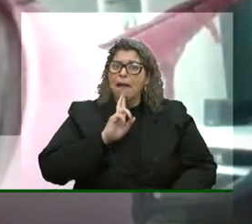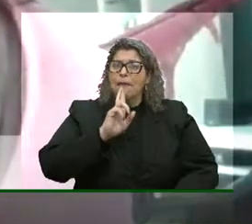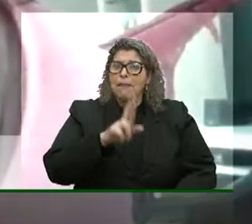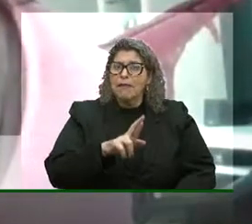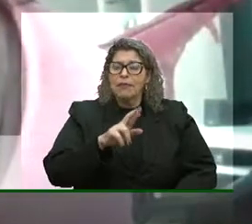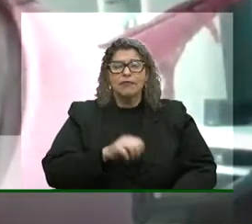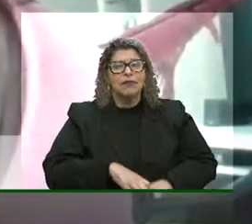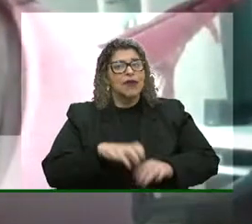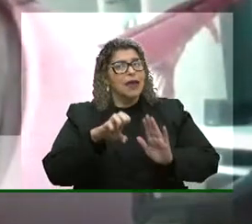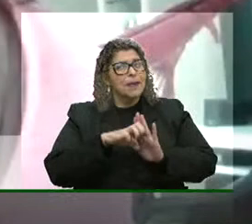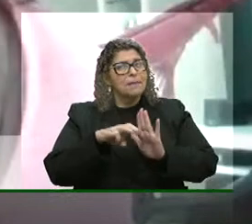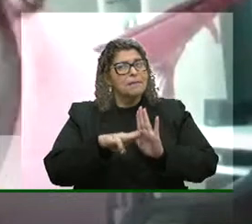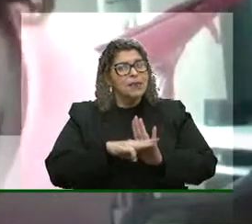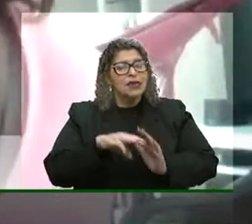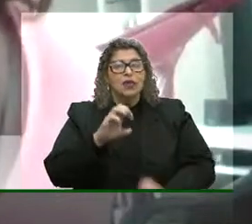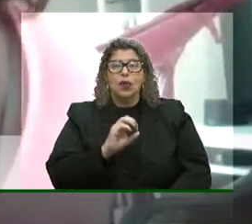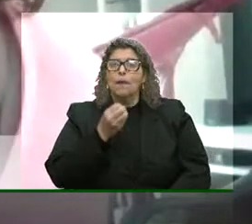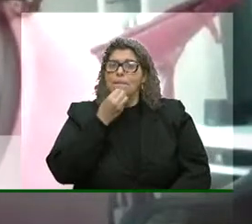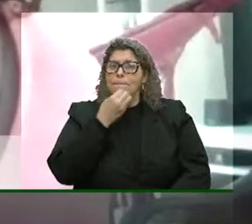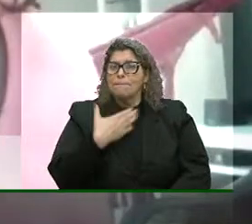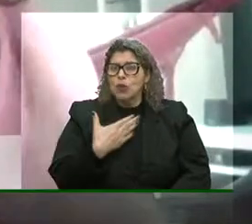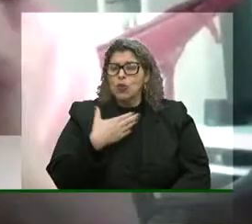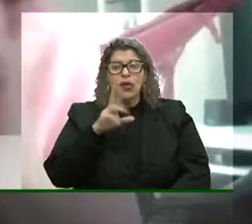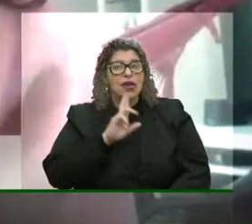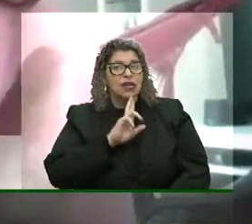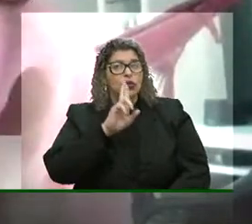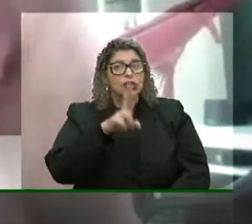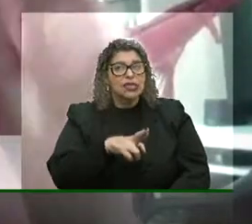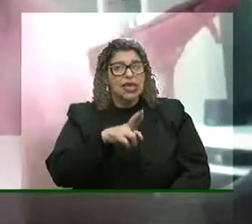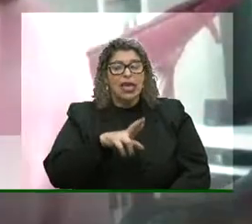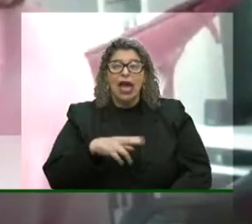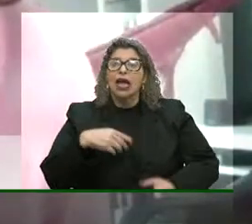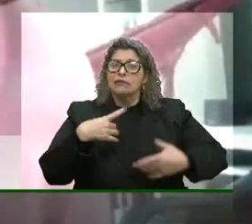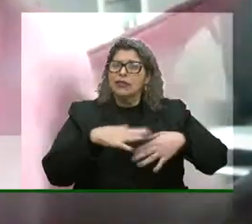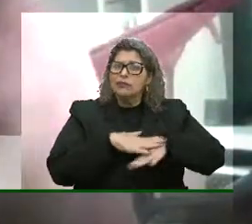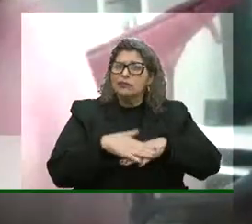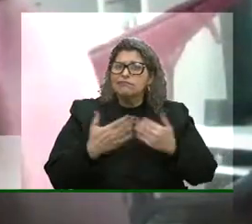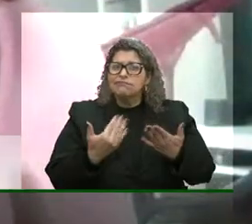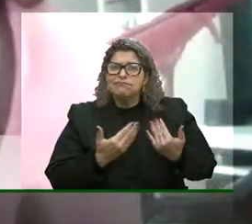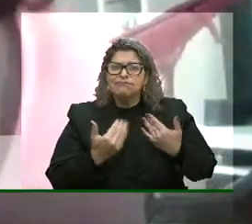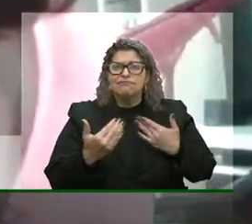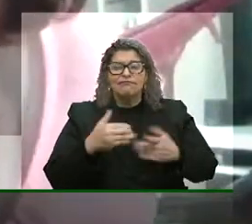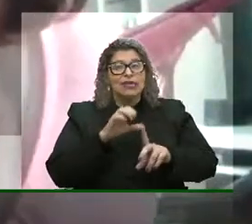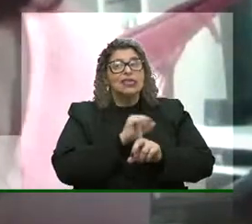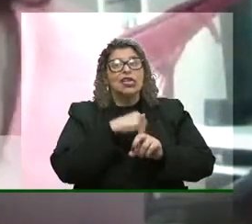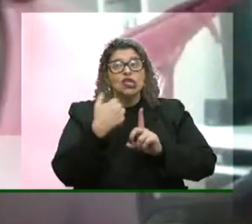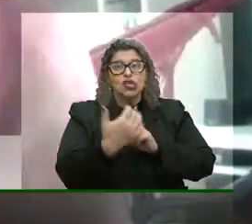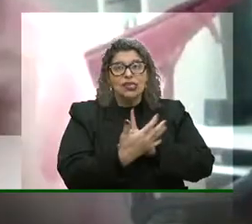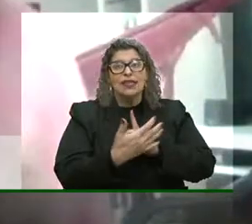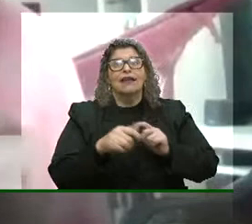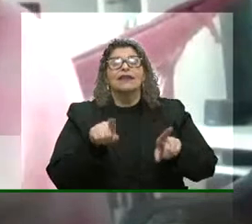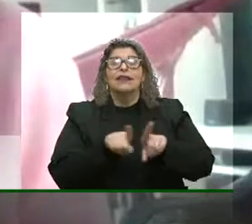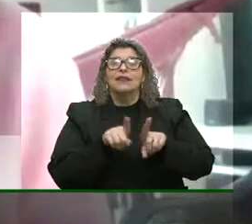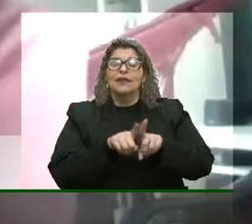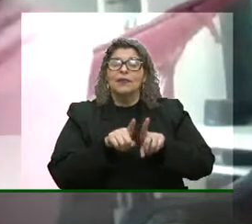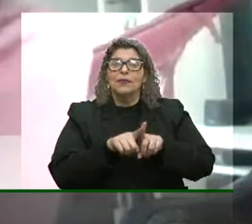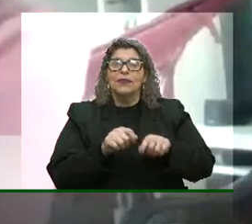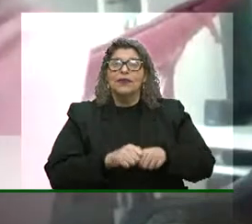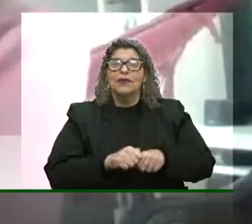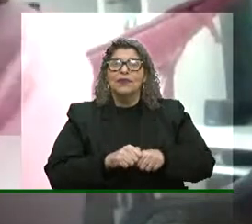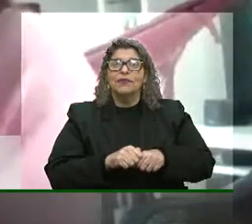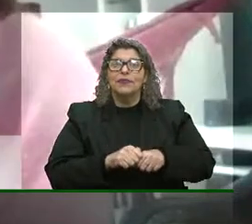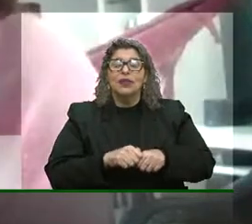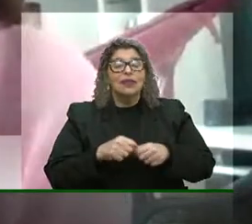que as emendas são boas, são adequadas, são resultado da escuta, do diálogo da sociedade. E eu ainda quero pegar